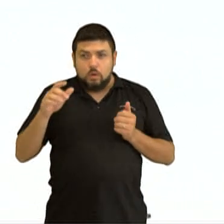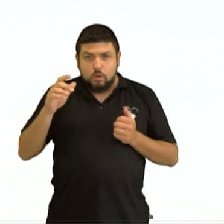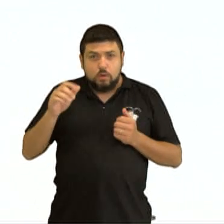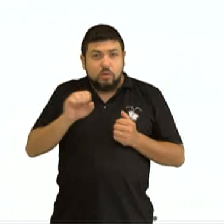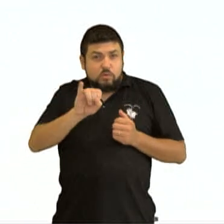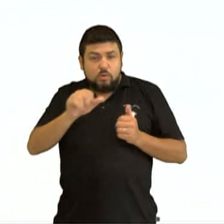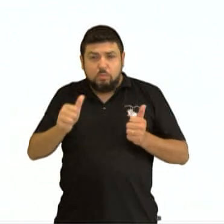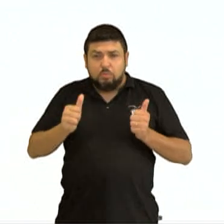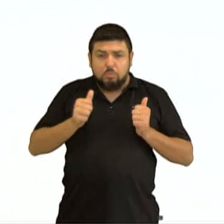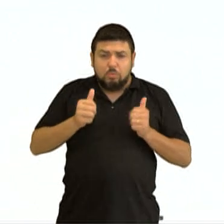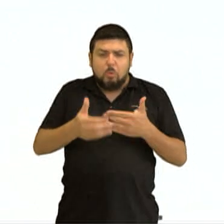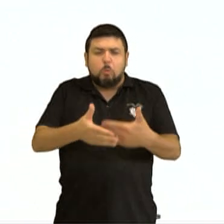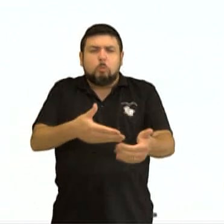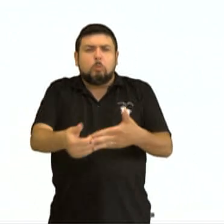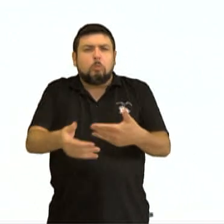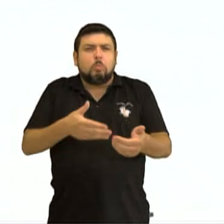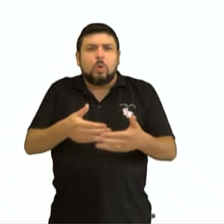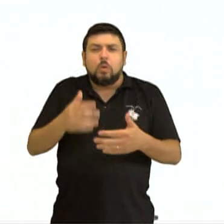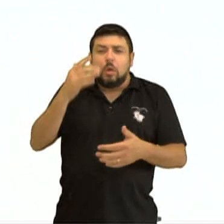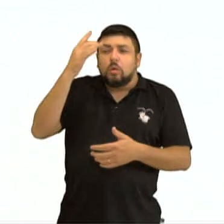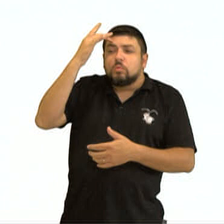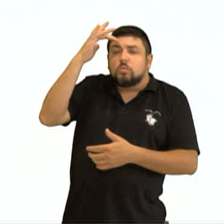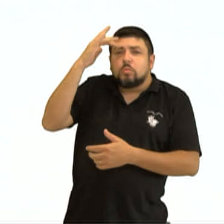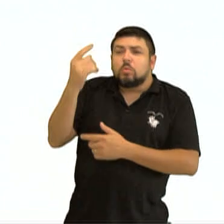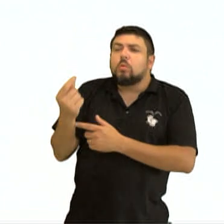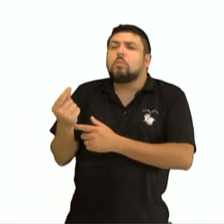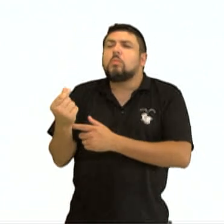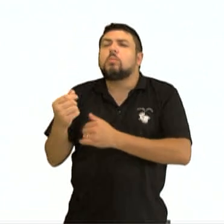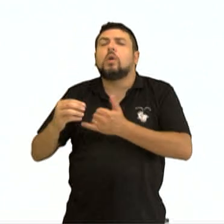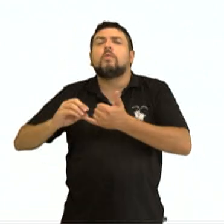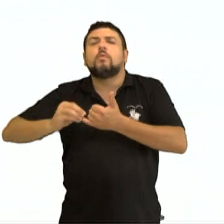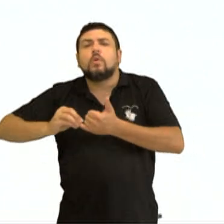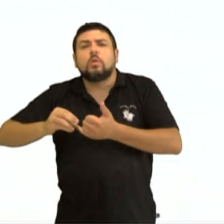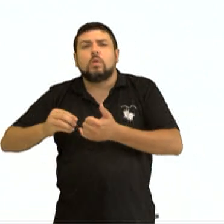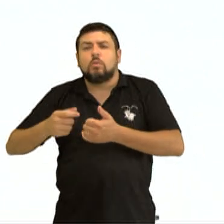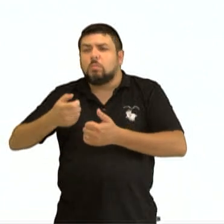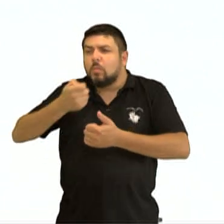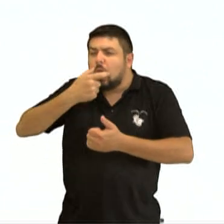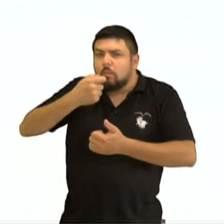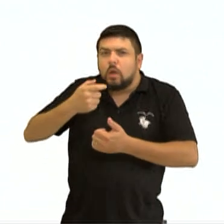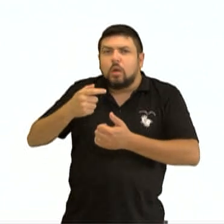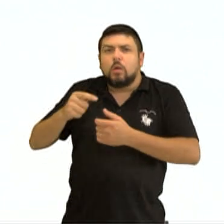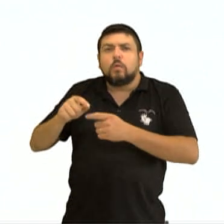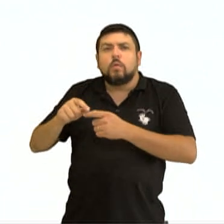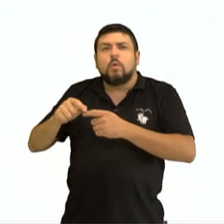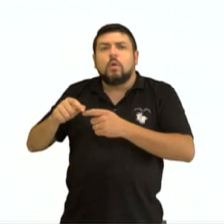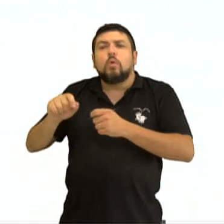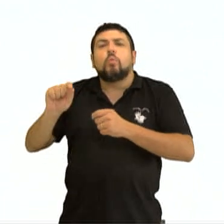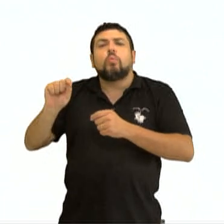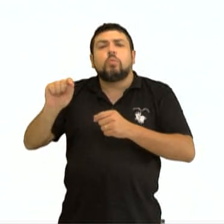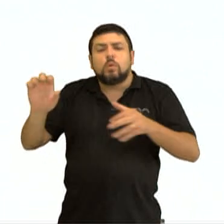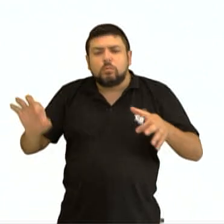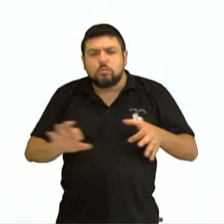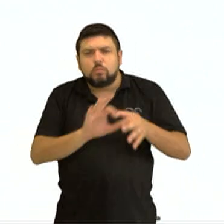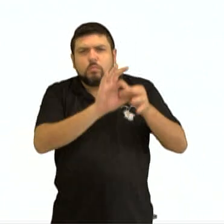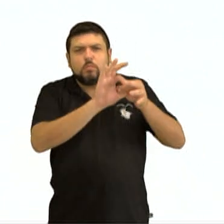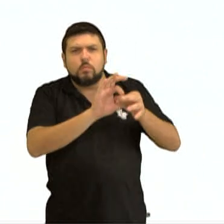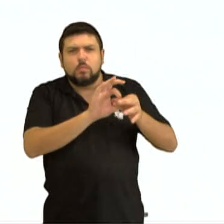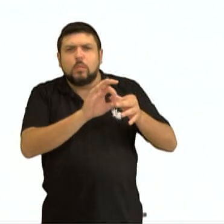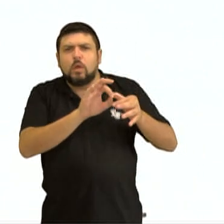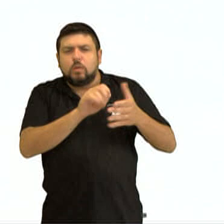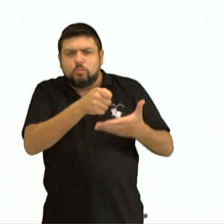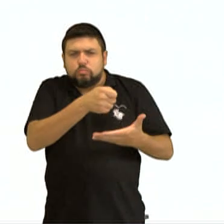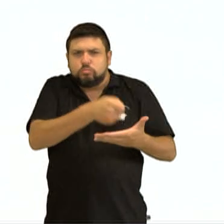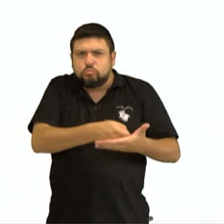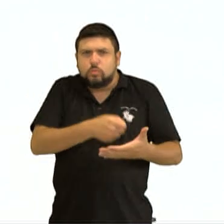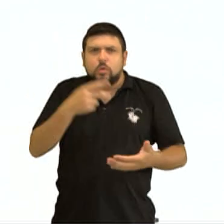do peixe, da farinha, do aluguel, do sapato, do remédio, depende das decisões políticas. Veja que